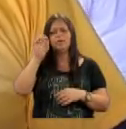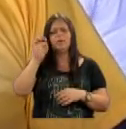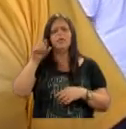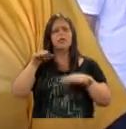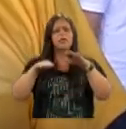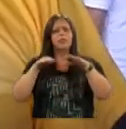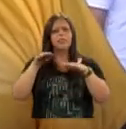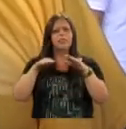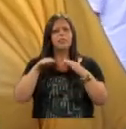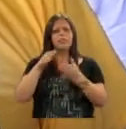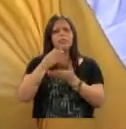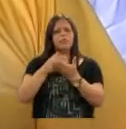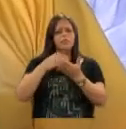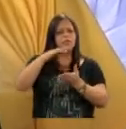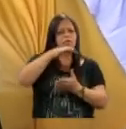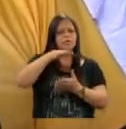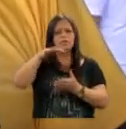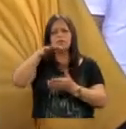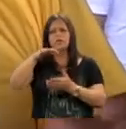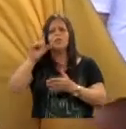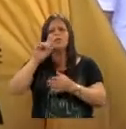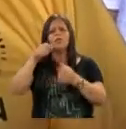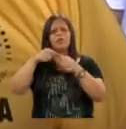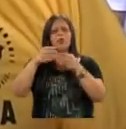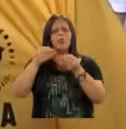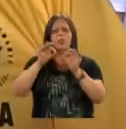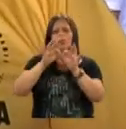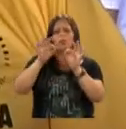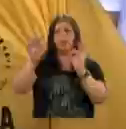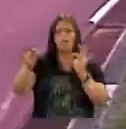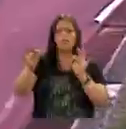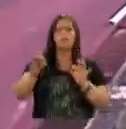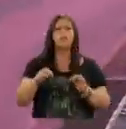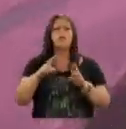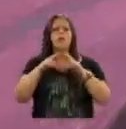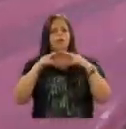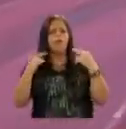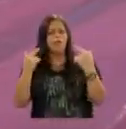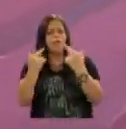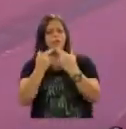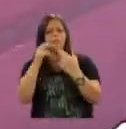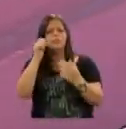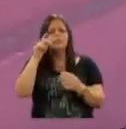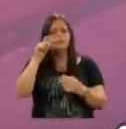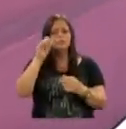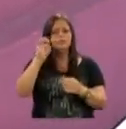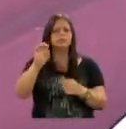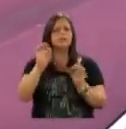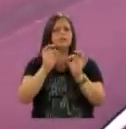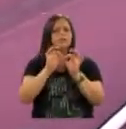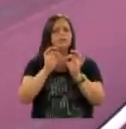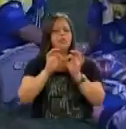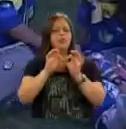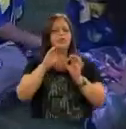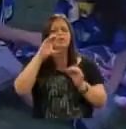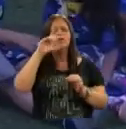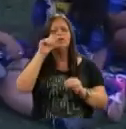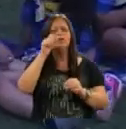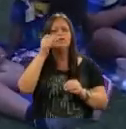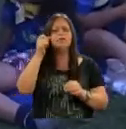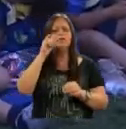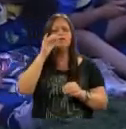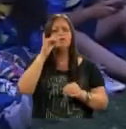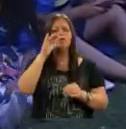/ área para não ficar muito distante então eles reúne essas a paz e fazem as classificatórias tem